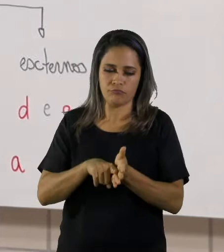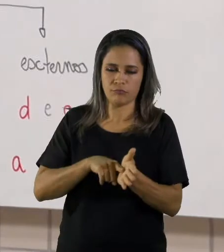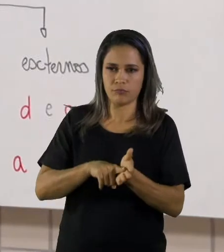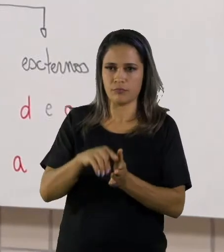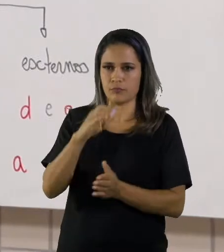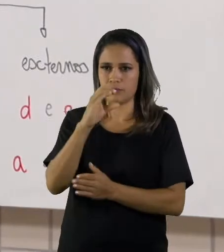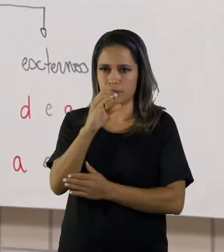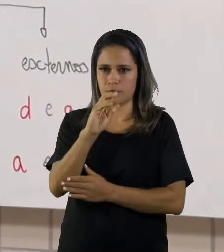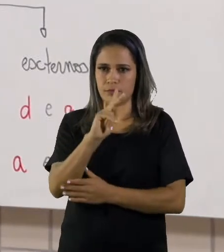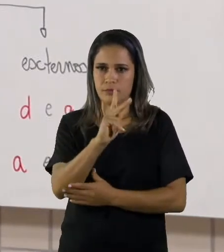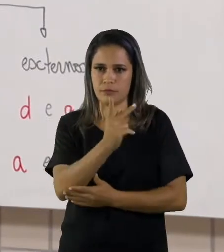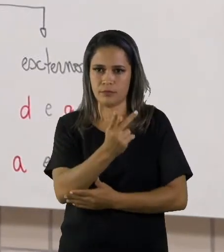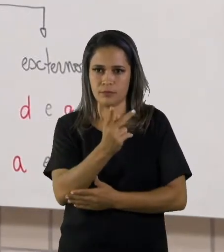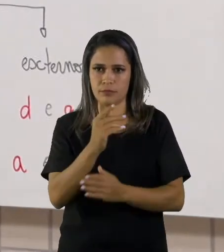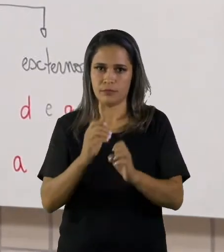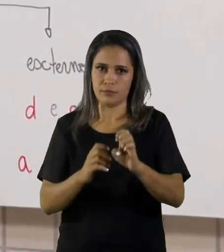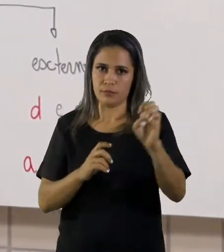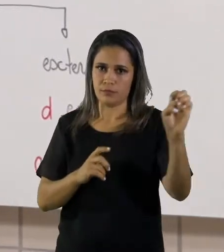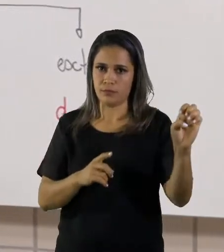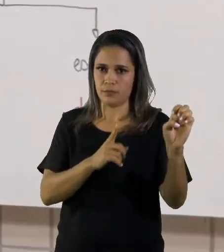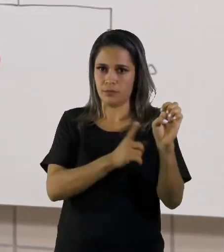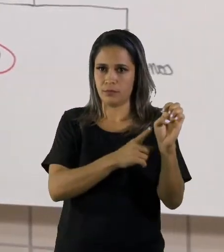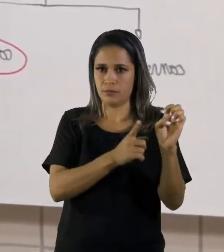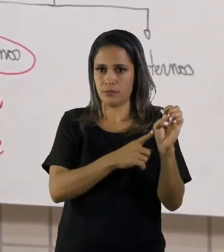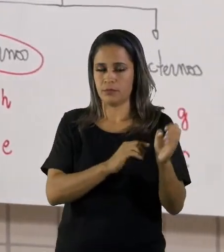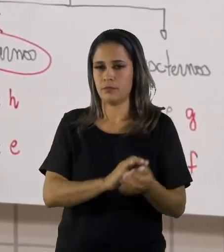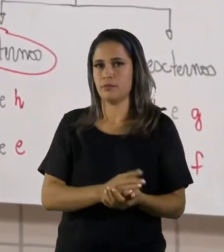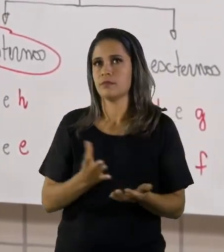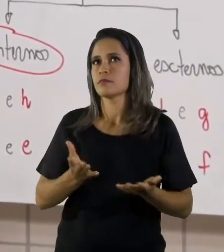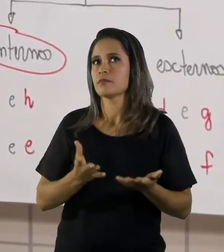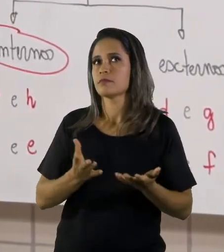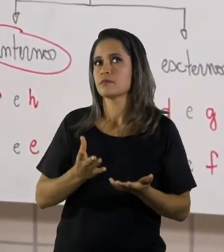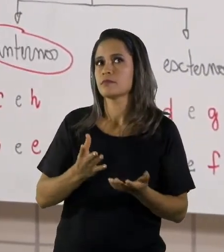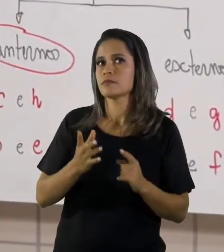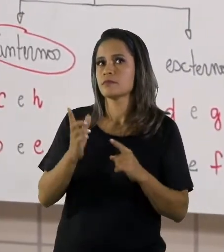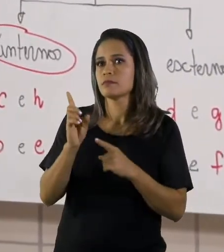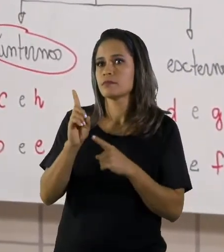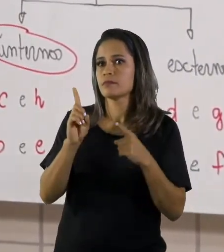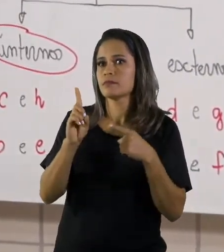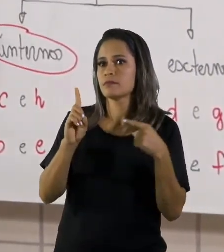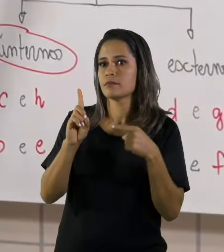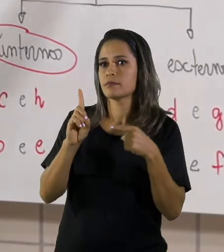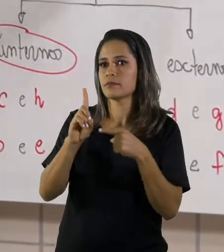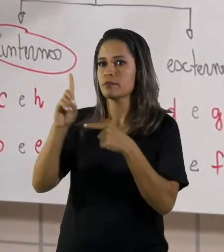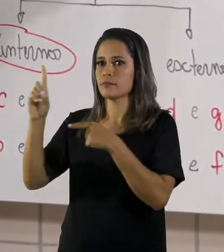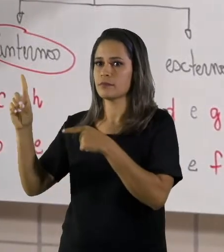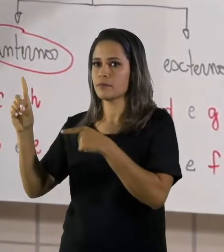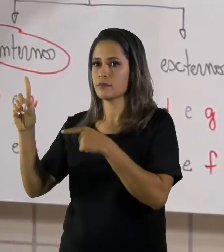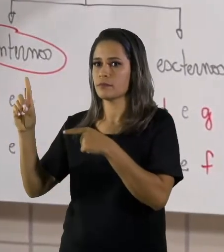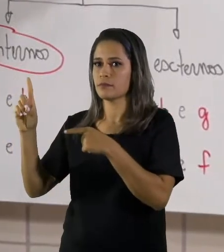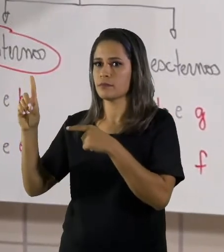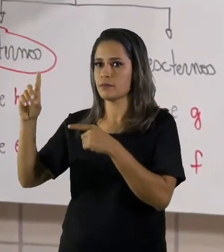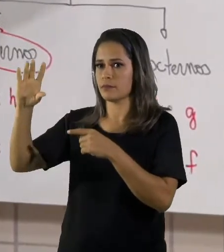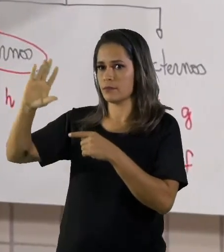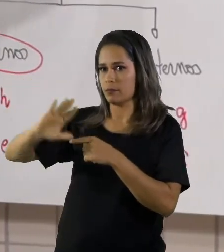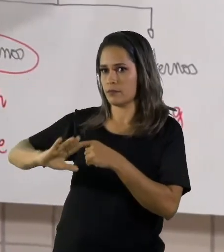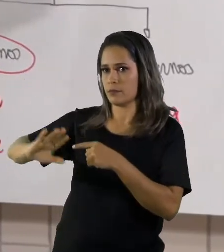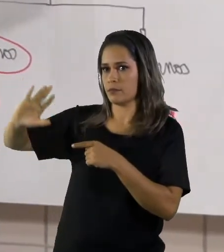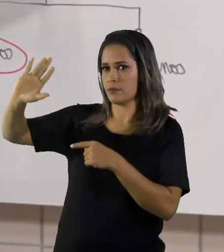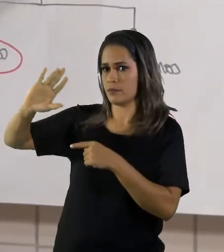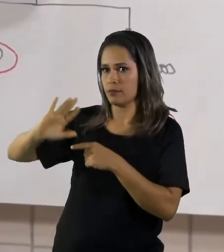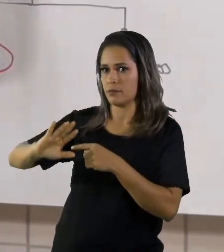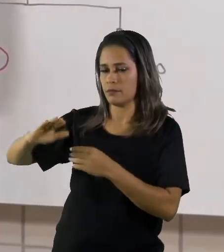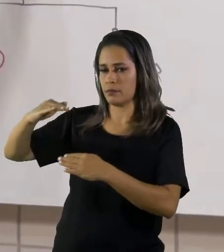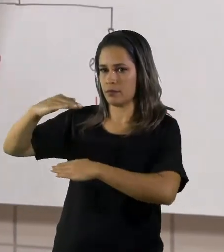estava à esquerda. Agora eu vou pensar no que está à direita, lembrando, somente entre as